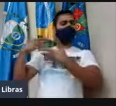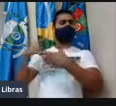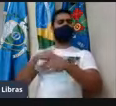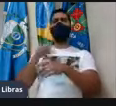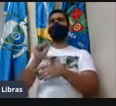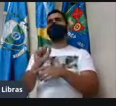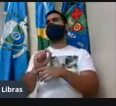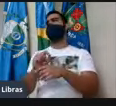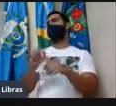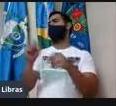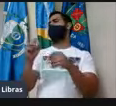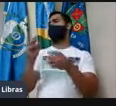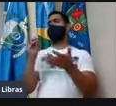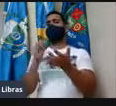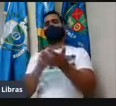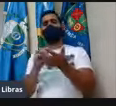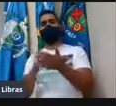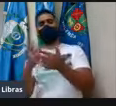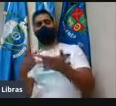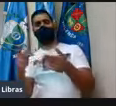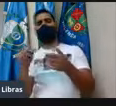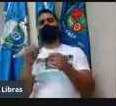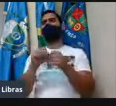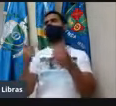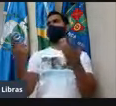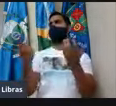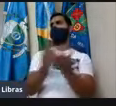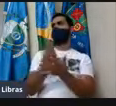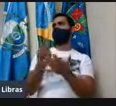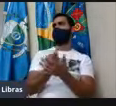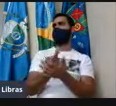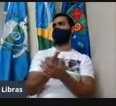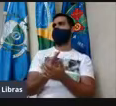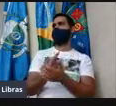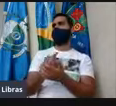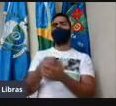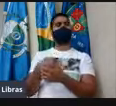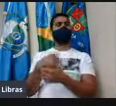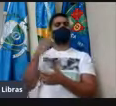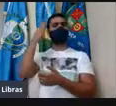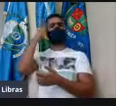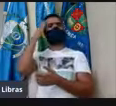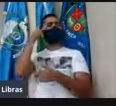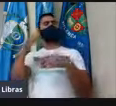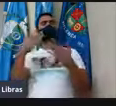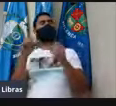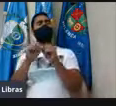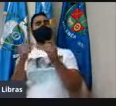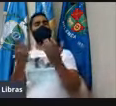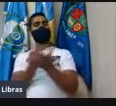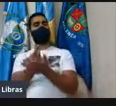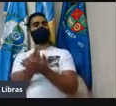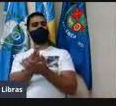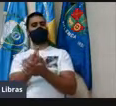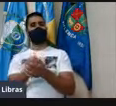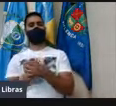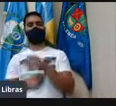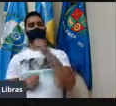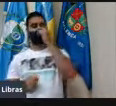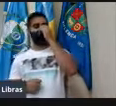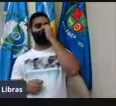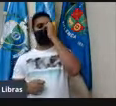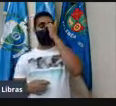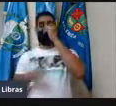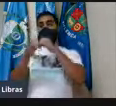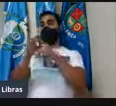olha, ali não foi feito isso, aqui foi feito errado, então a gente realmente não sabe quem fez errado. Então, o ideal é que